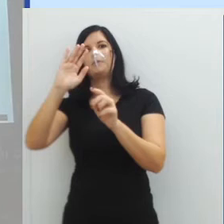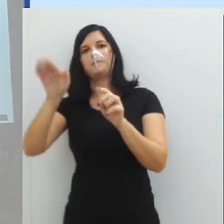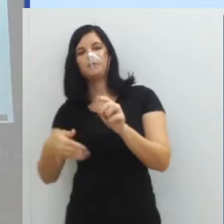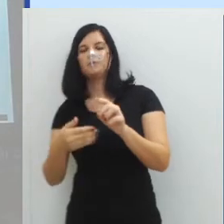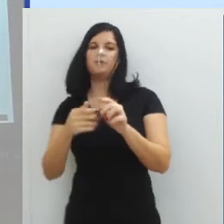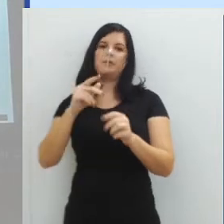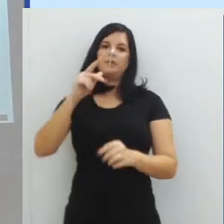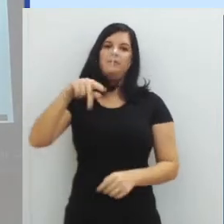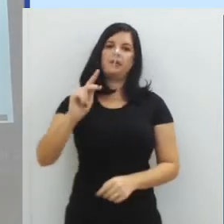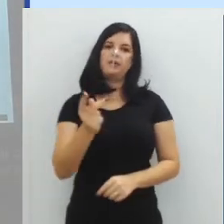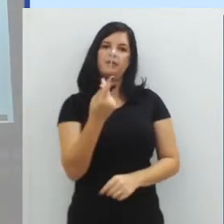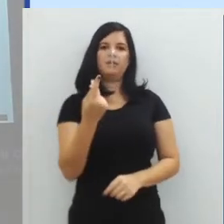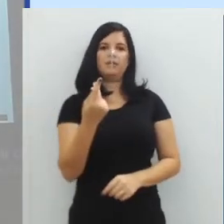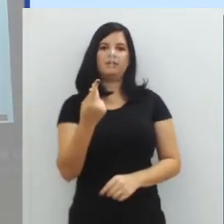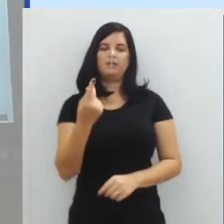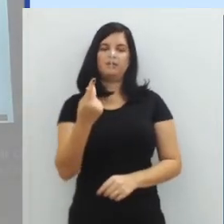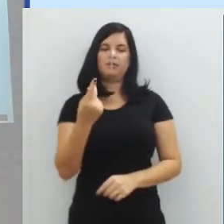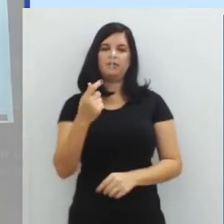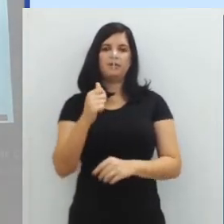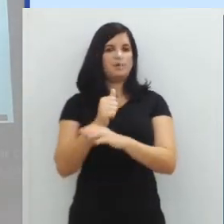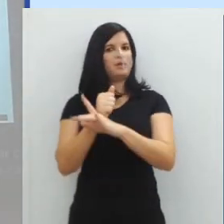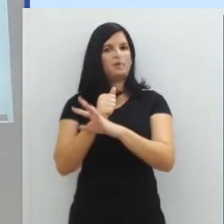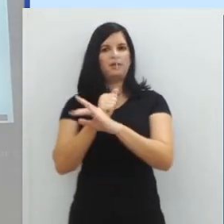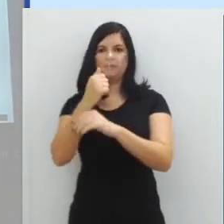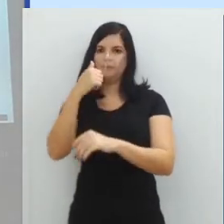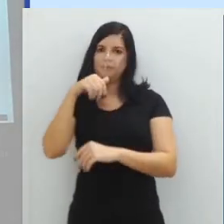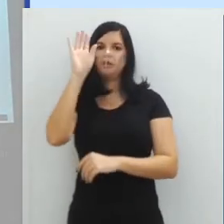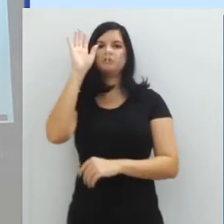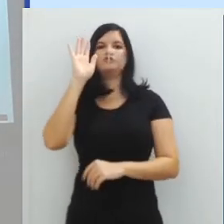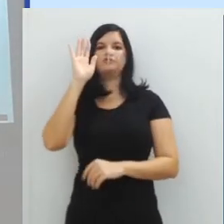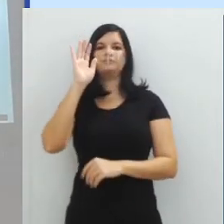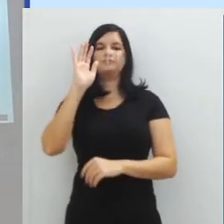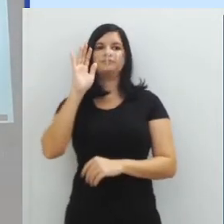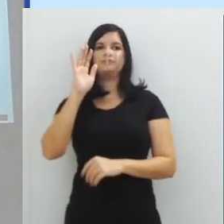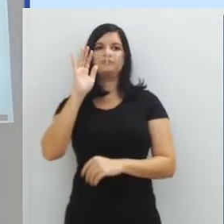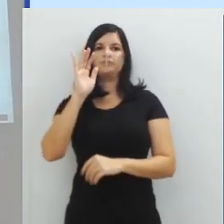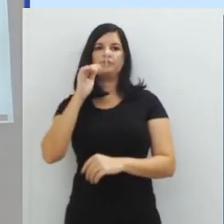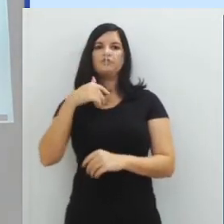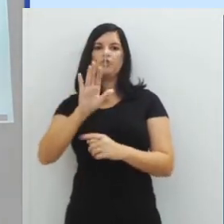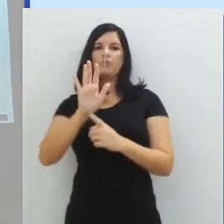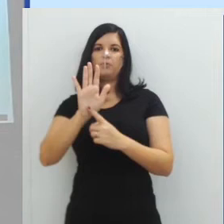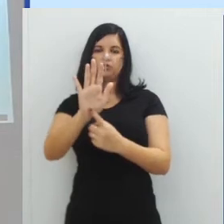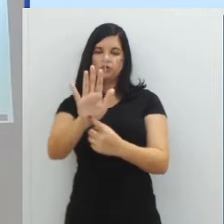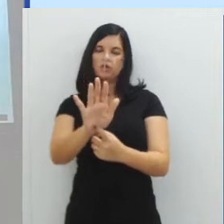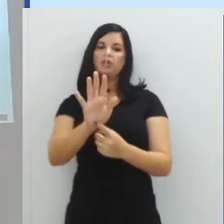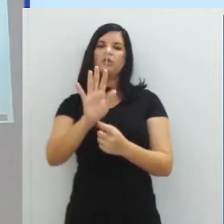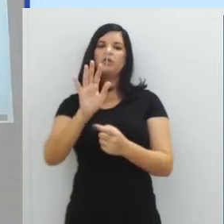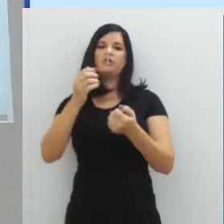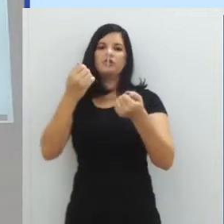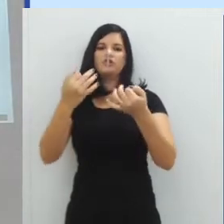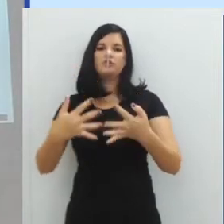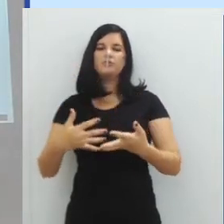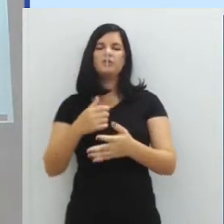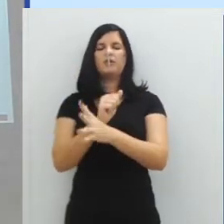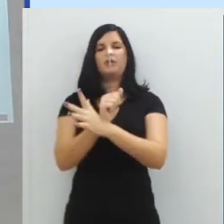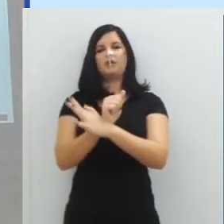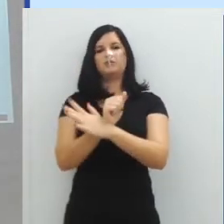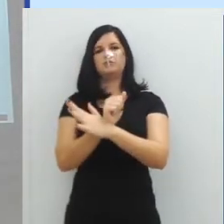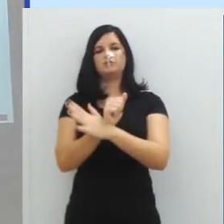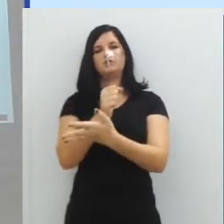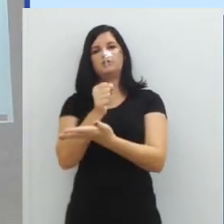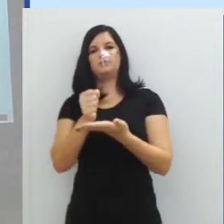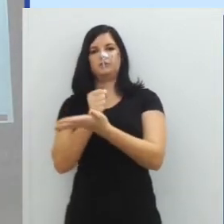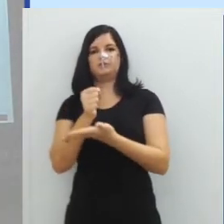e mais ácida será a substância. Porque a gente sabe, que eu vou mostrar para vocês no instante, a definição de ácido e